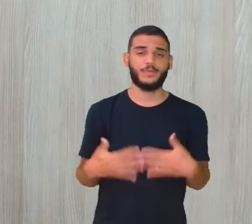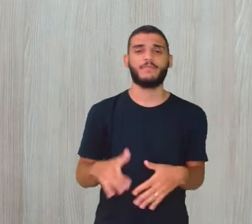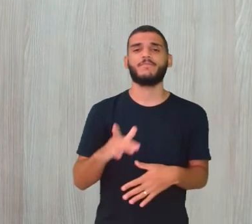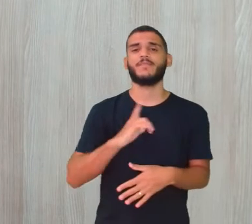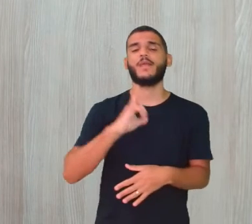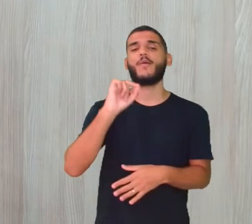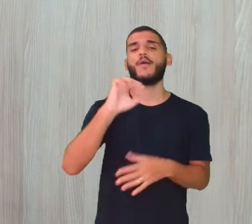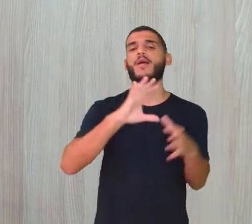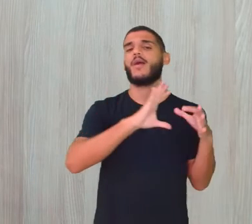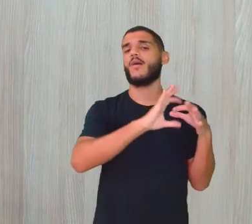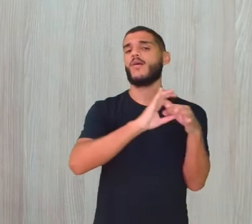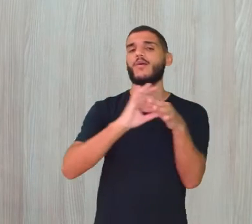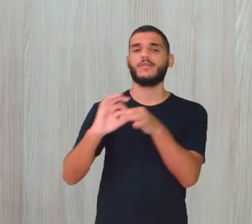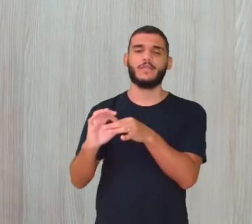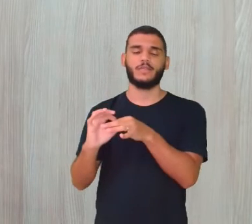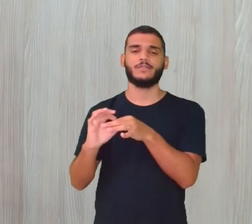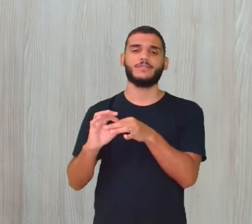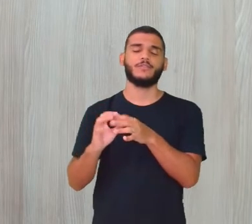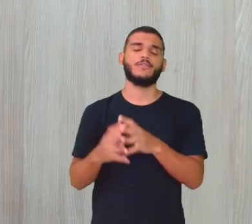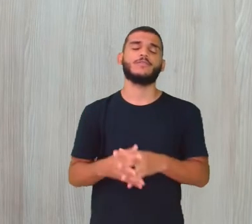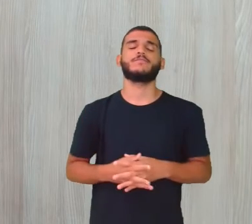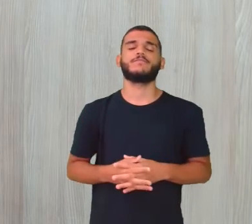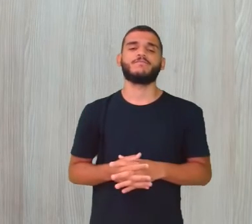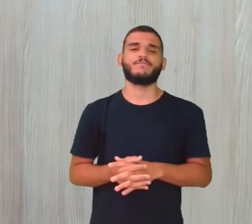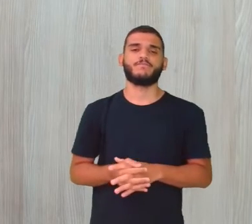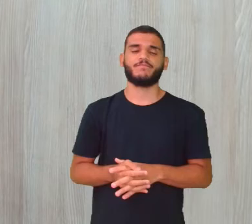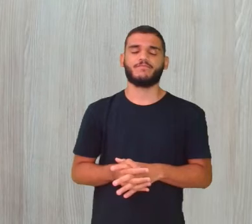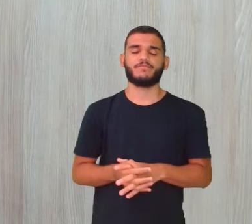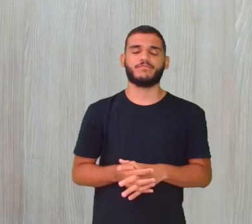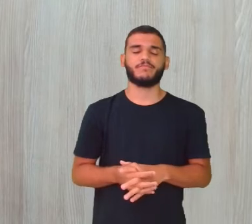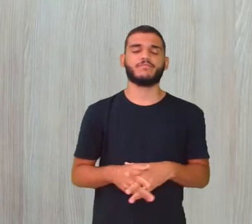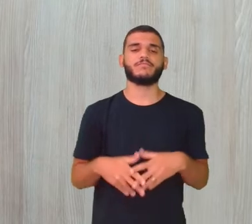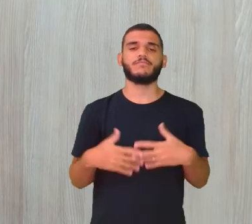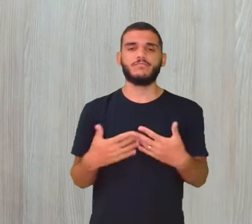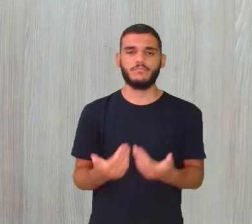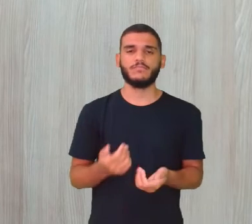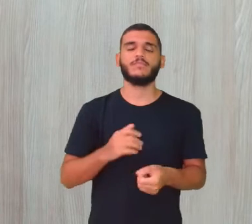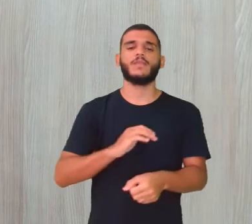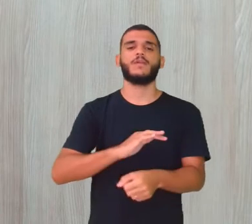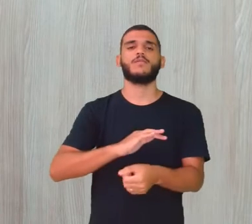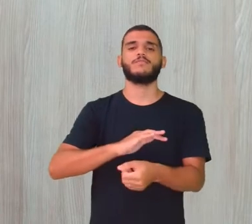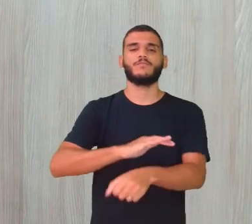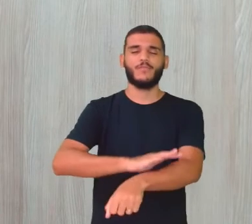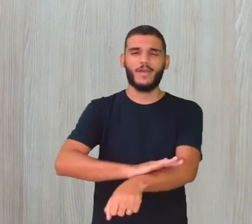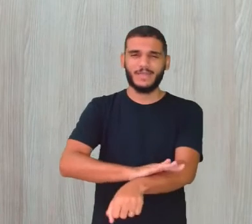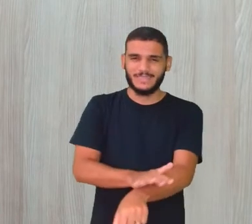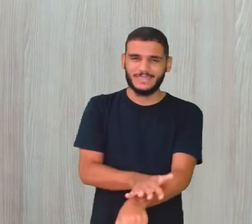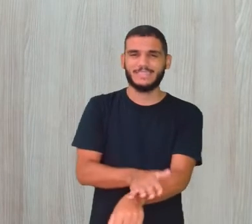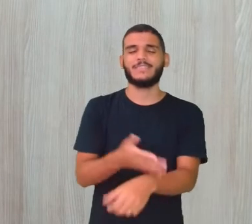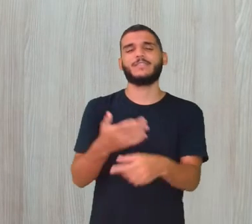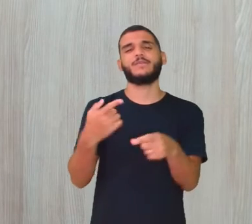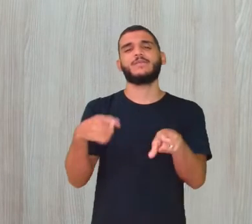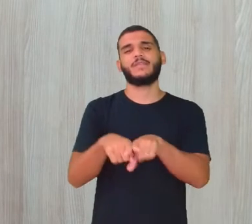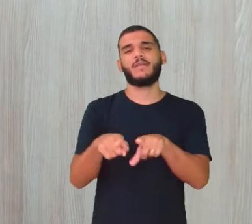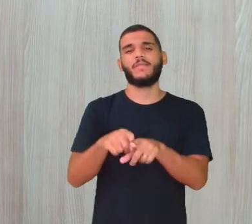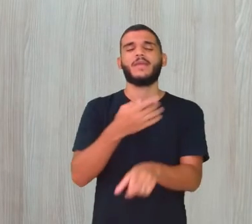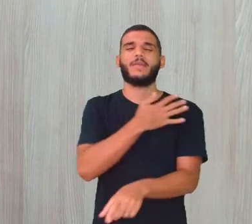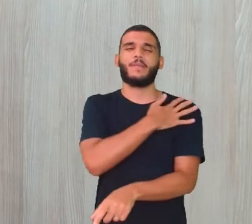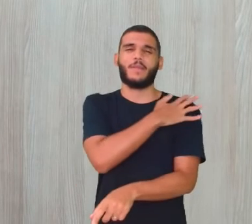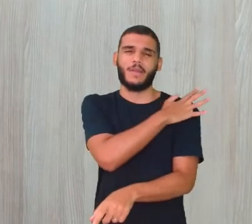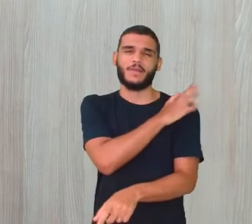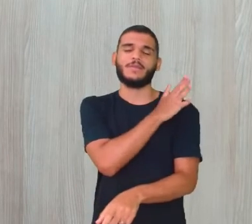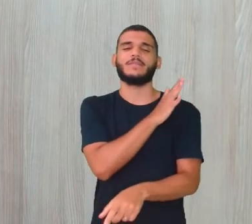um contexto, a gente tem um reflexo disso tudo, né, do racismo, do preconceito ainda hoje. E por isso, quando a gente fala